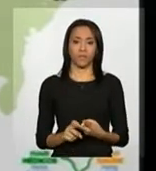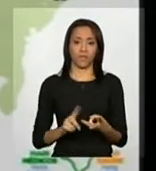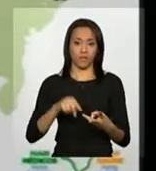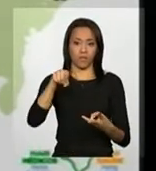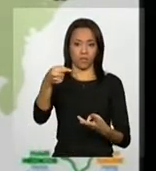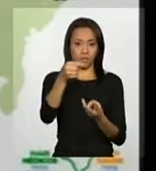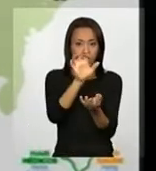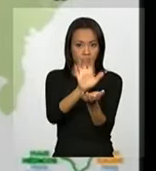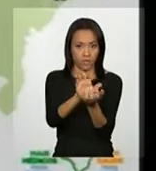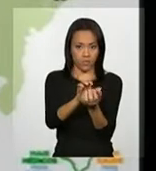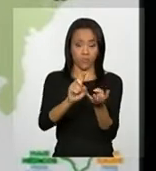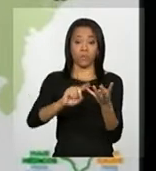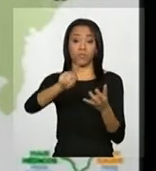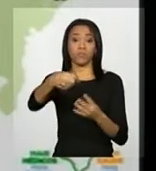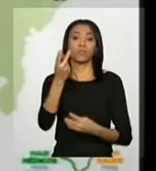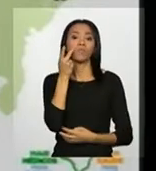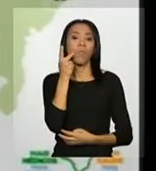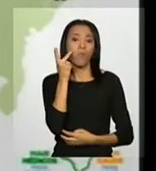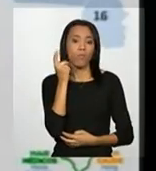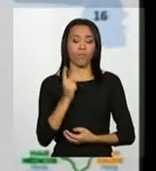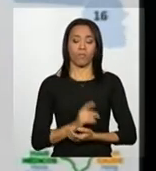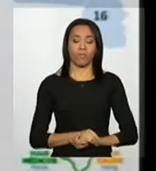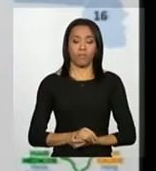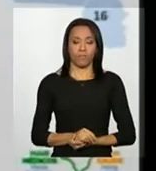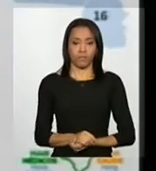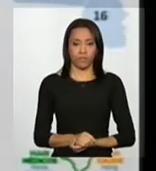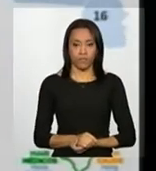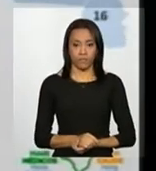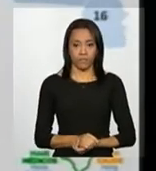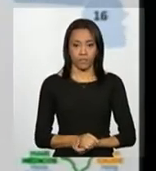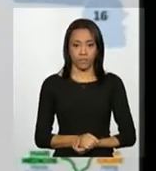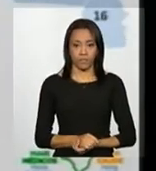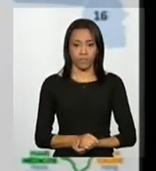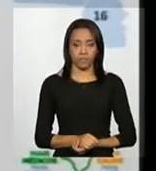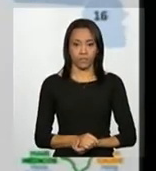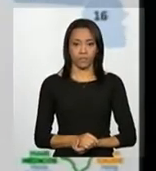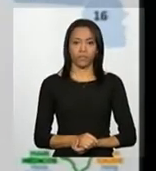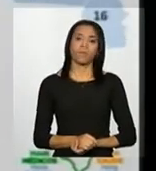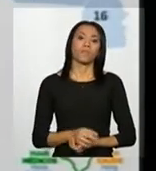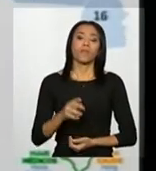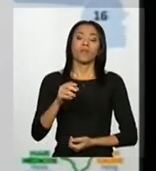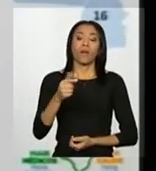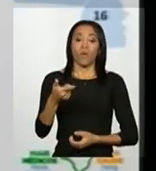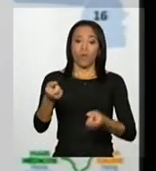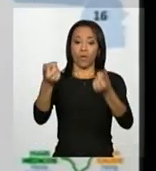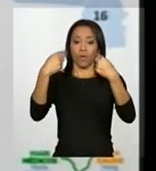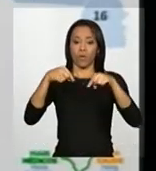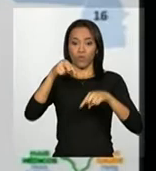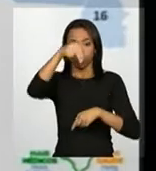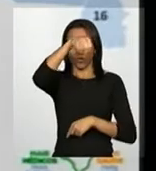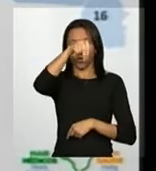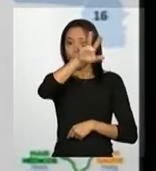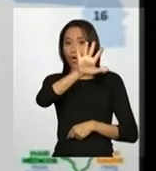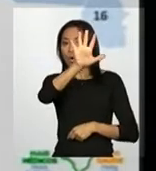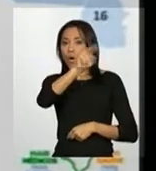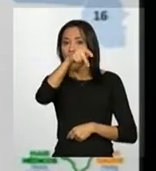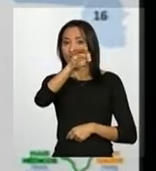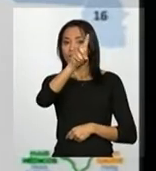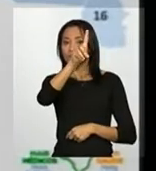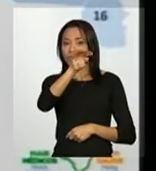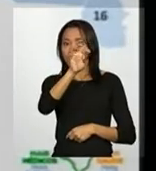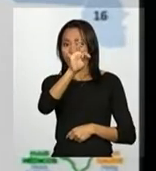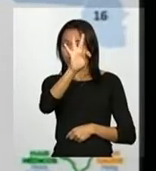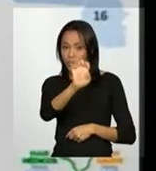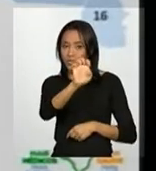Pernambuco e do Ceará próximo na região norte serão 88 municípios que não foram